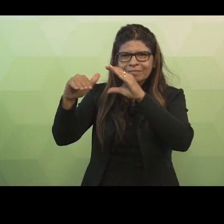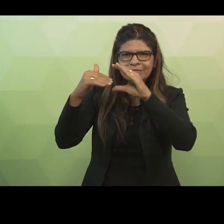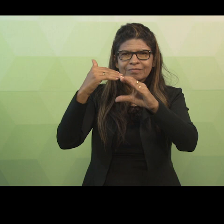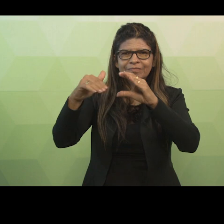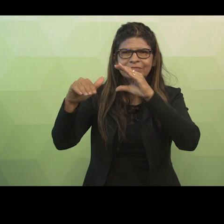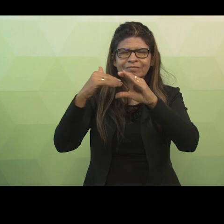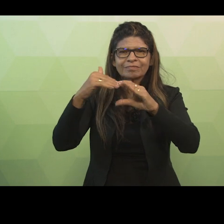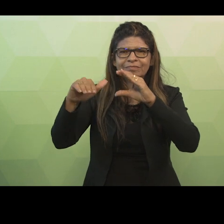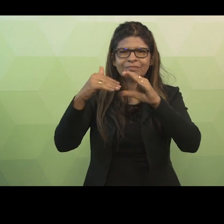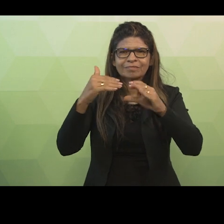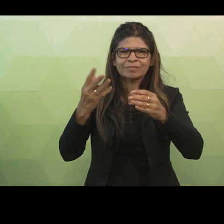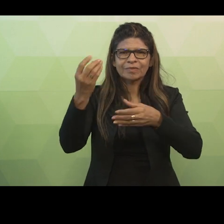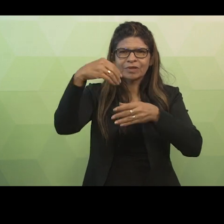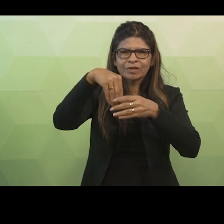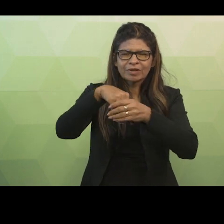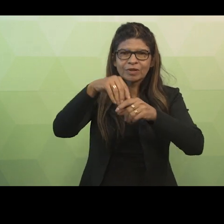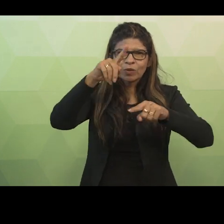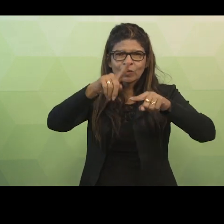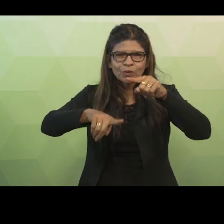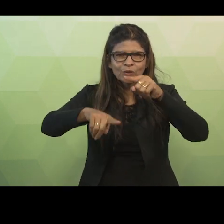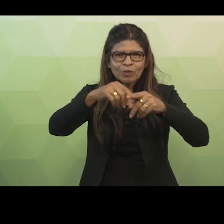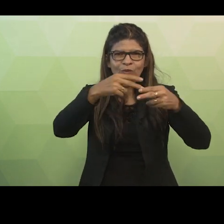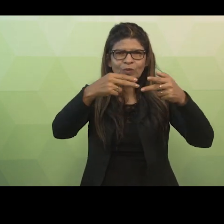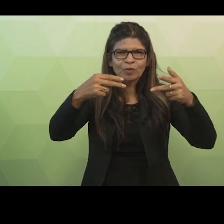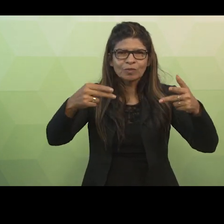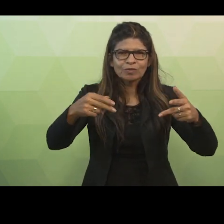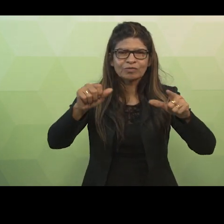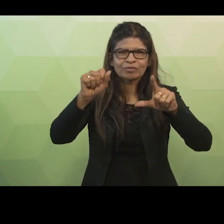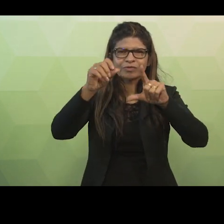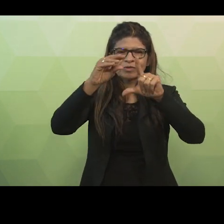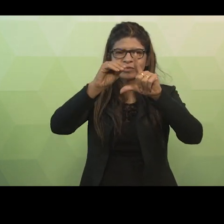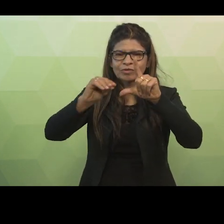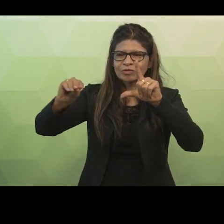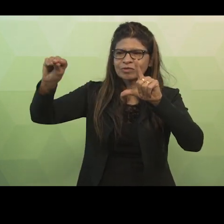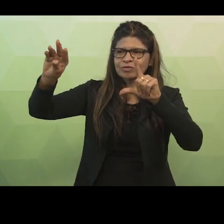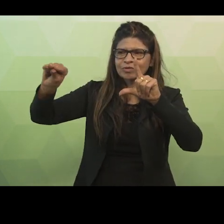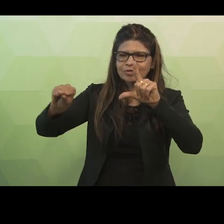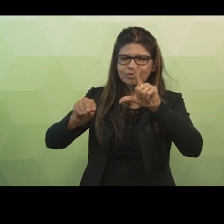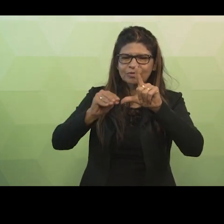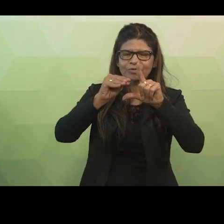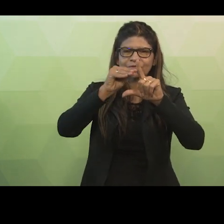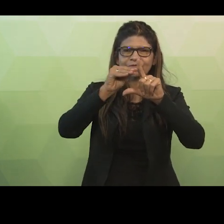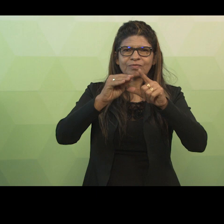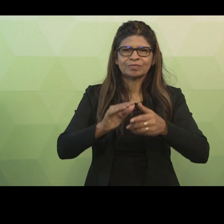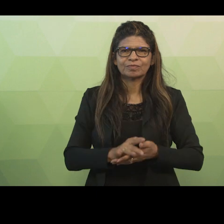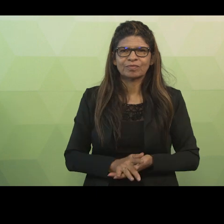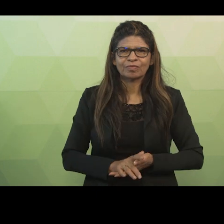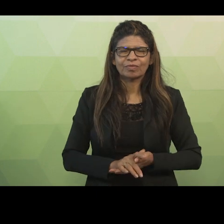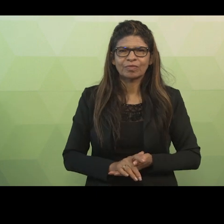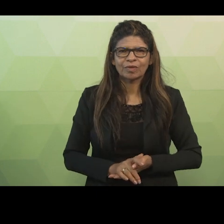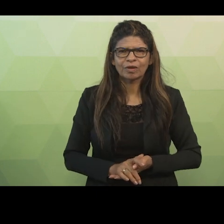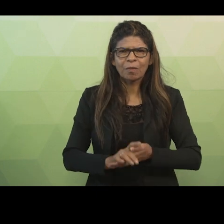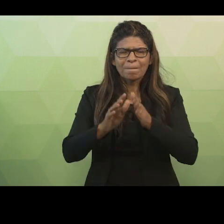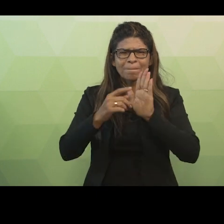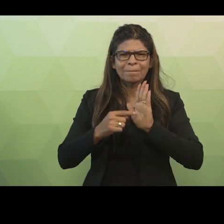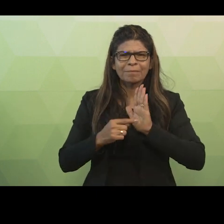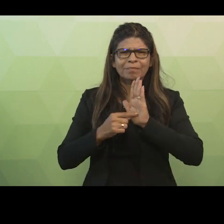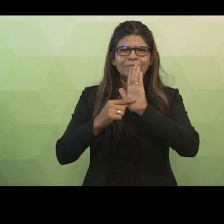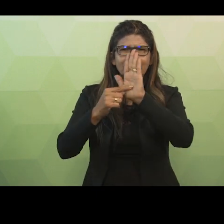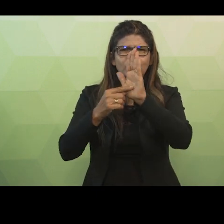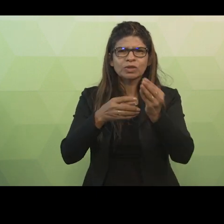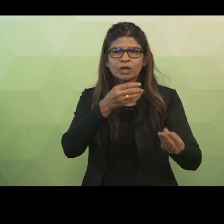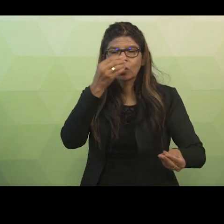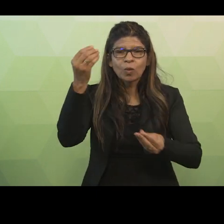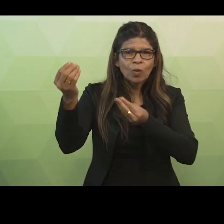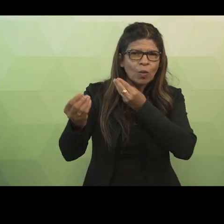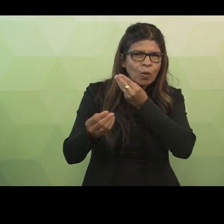objetos de um caso de uso. Podemos dizer, portanto, que o diagrama de sequências tem o objetivo de mostrar como as